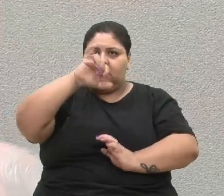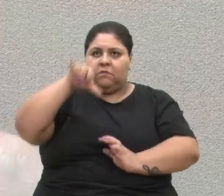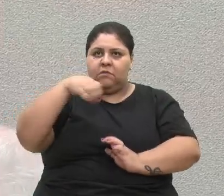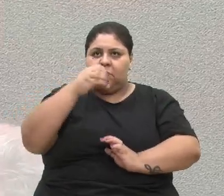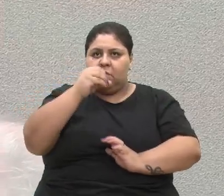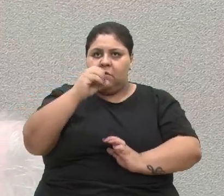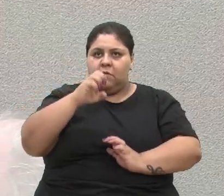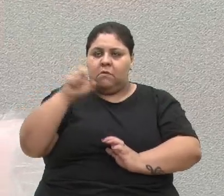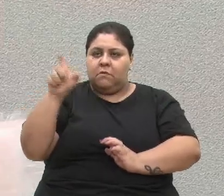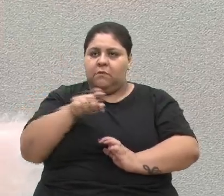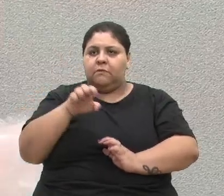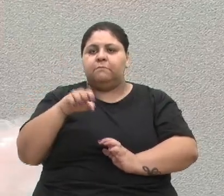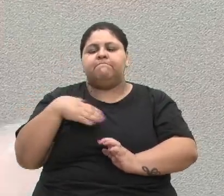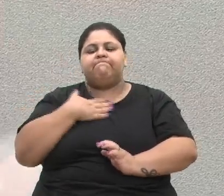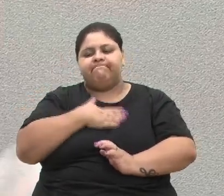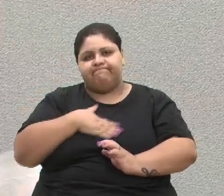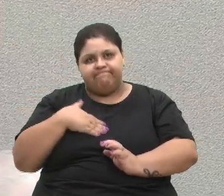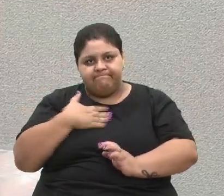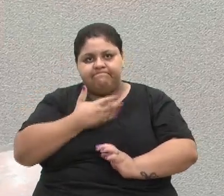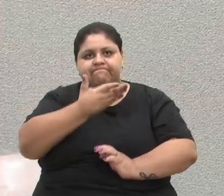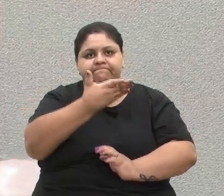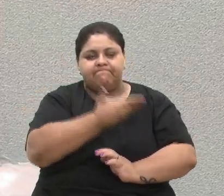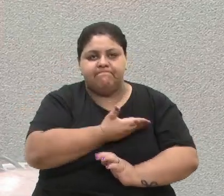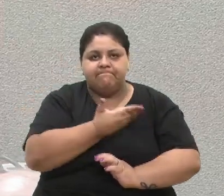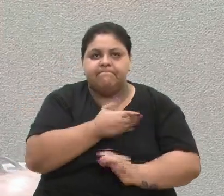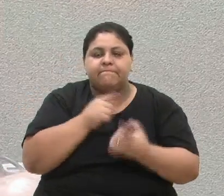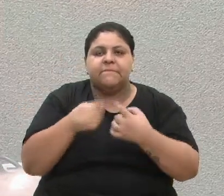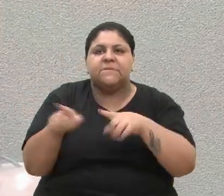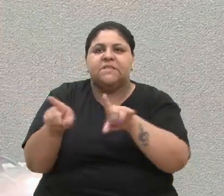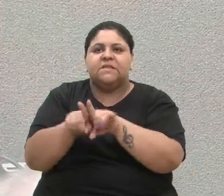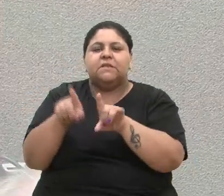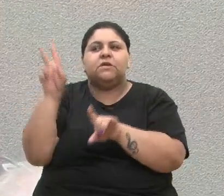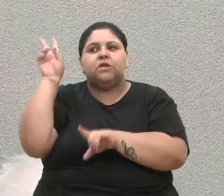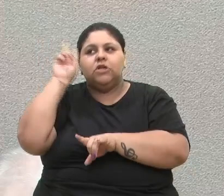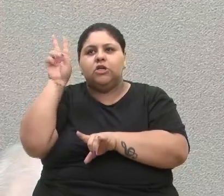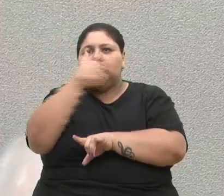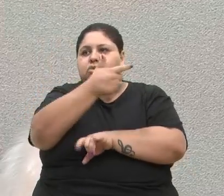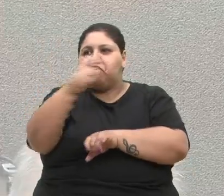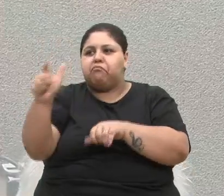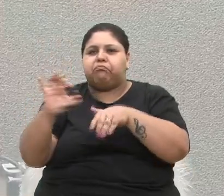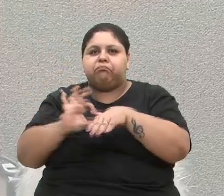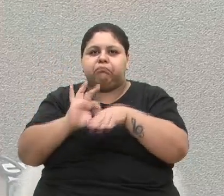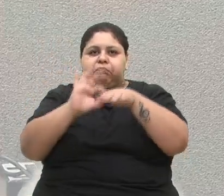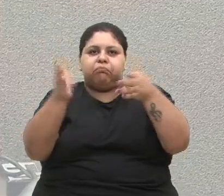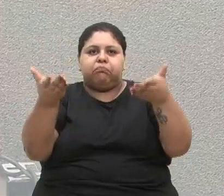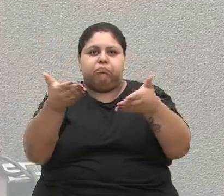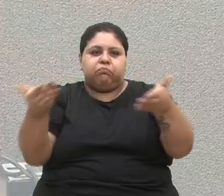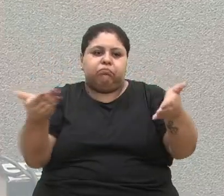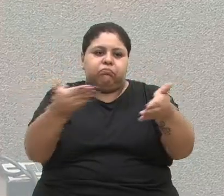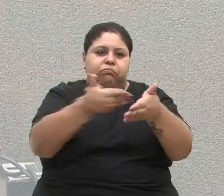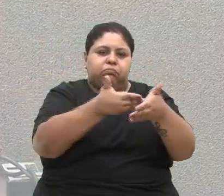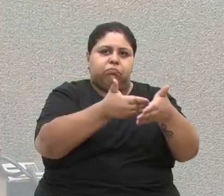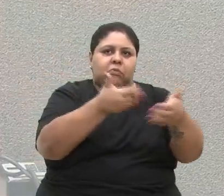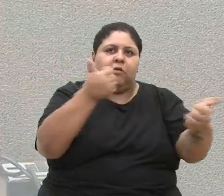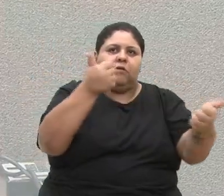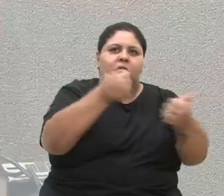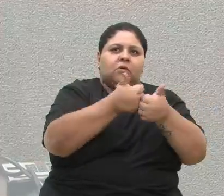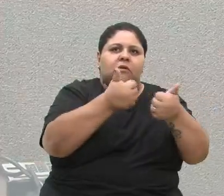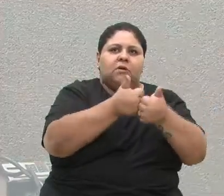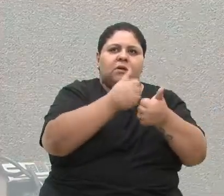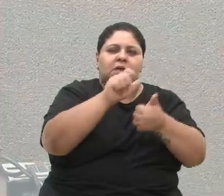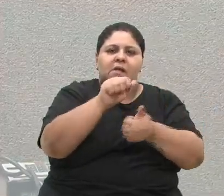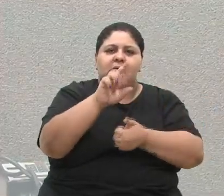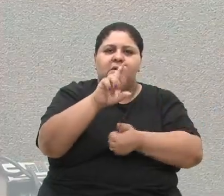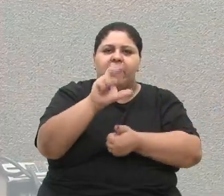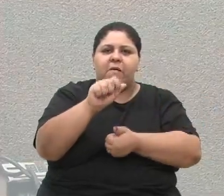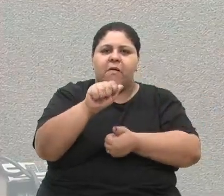Machado, saudoso amigo, mas também lembrar de outras lideranças, né? Agora chegou aqui o Elodi Araújo,